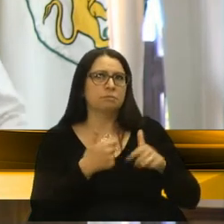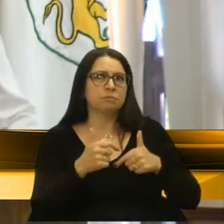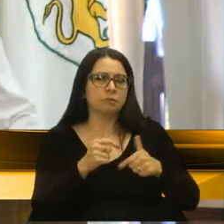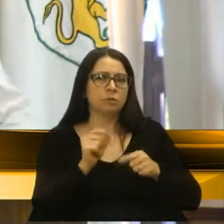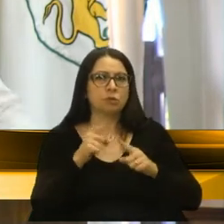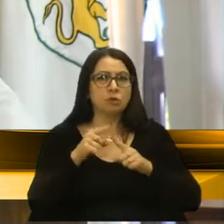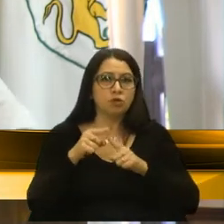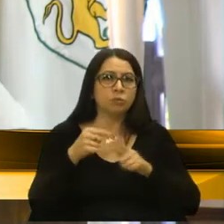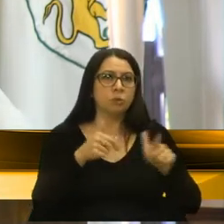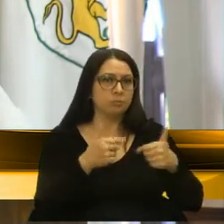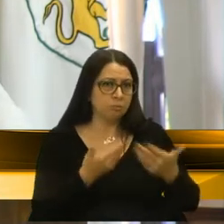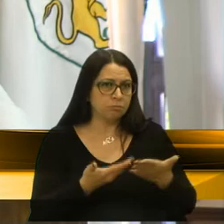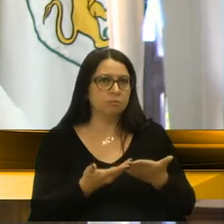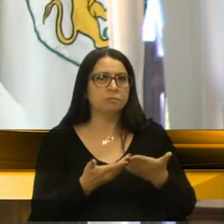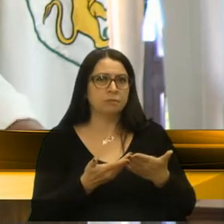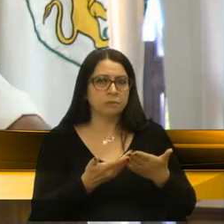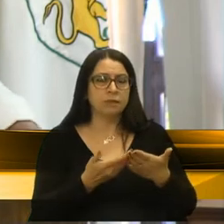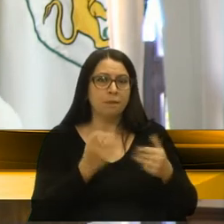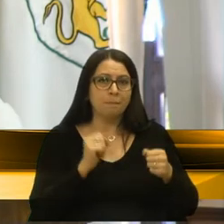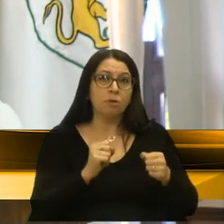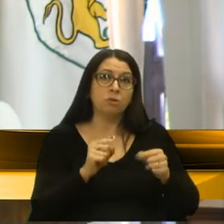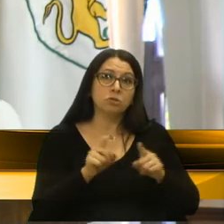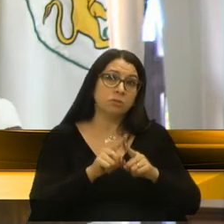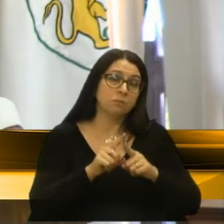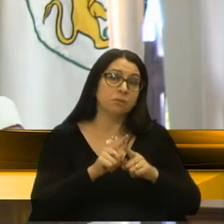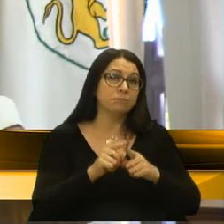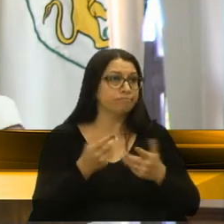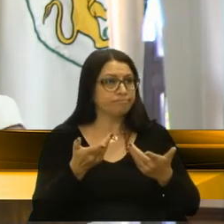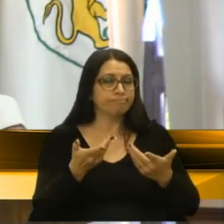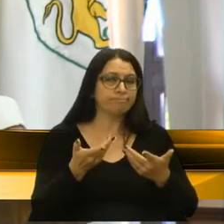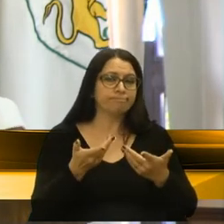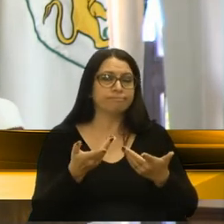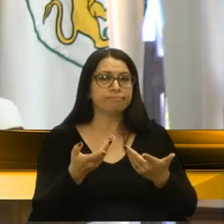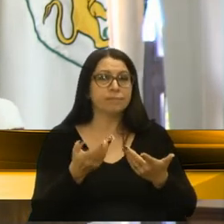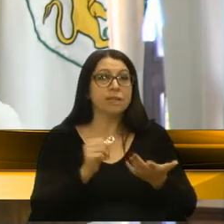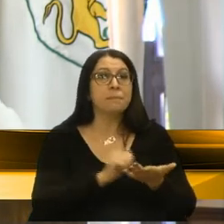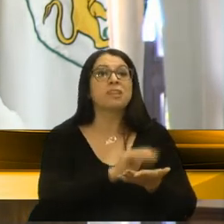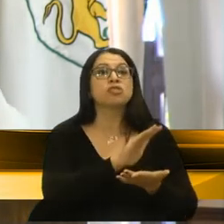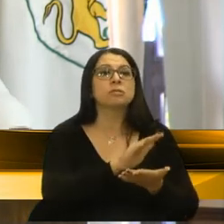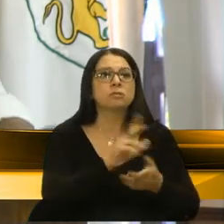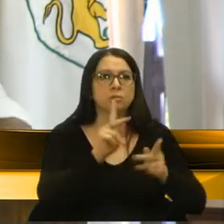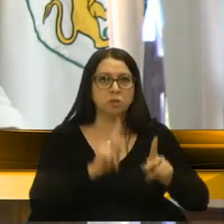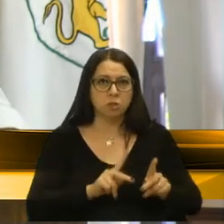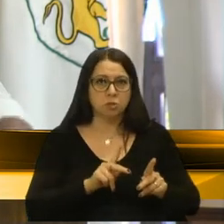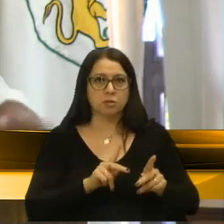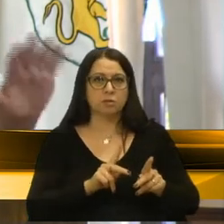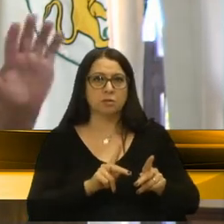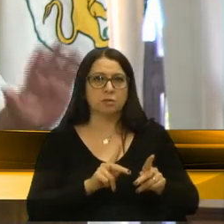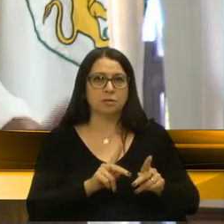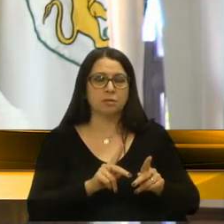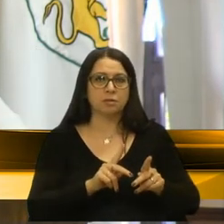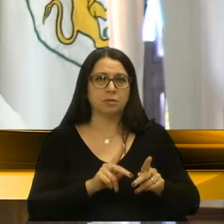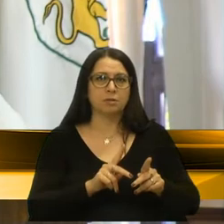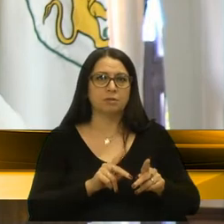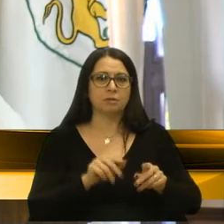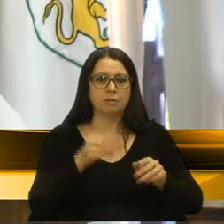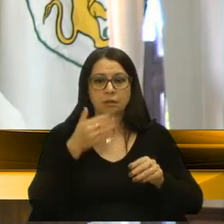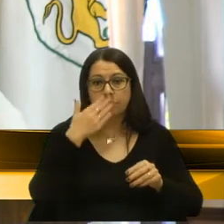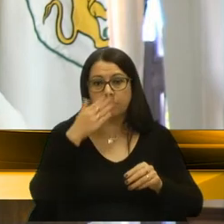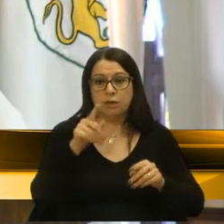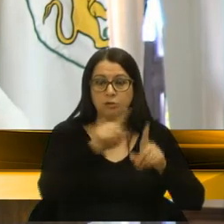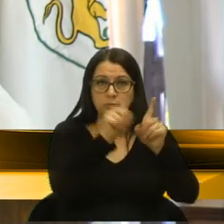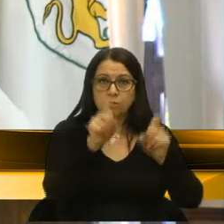de trabalho aí, pode até ter, de repente, demitido as pessoas que ficam lá em frente do computador, cuidando